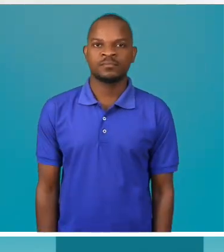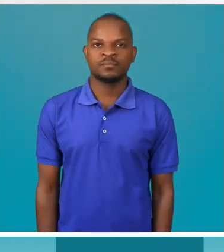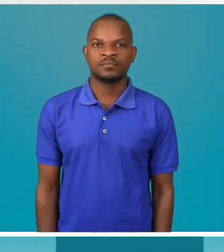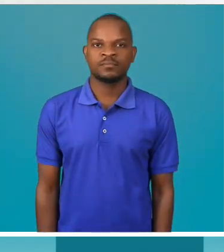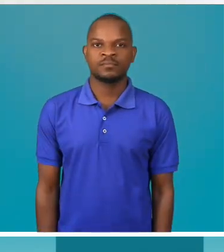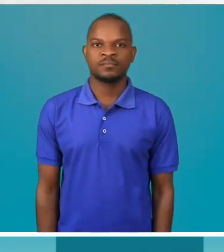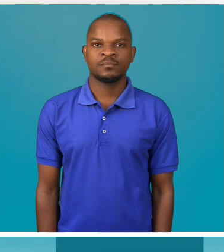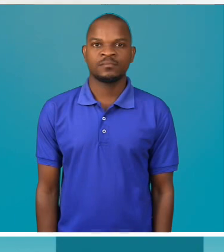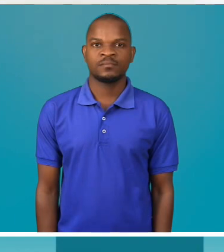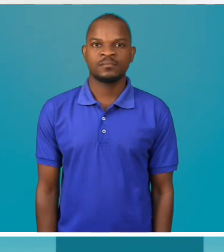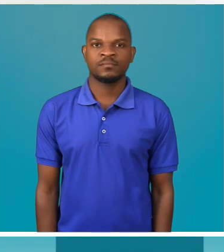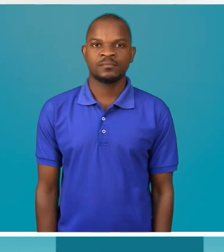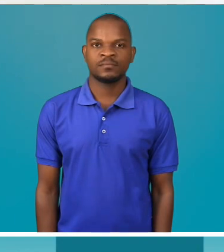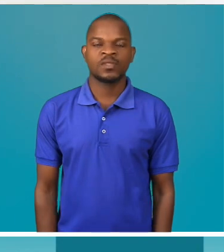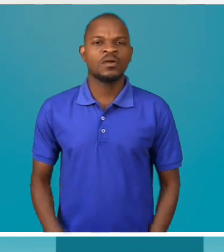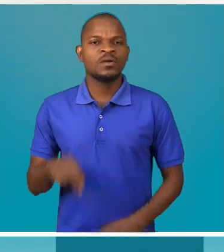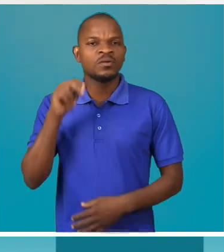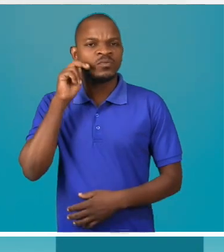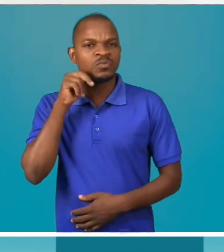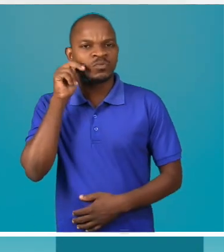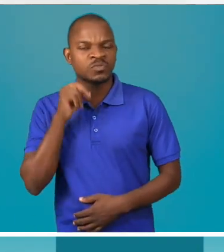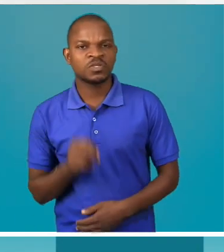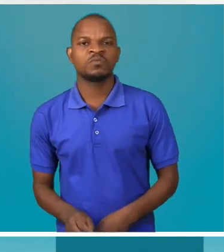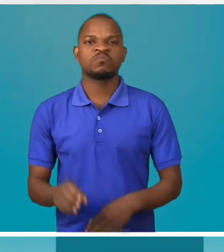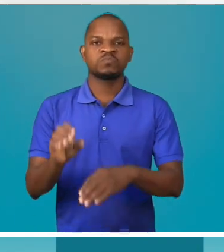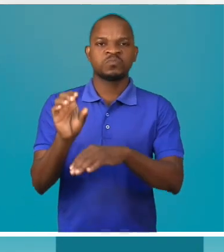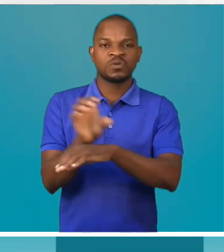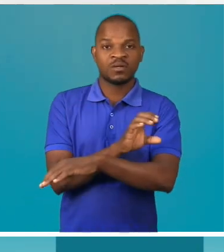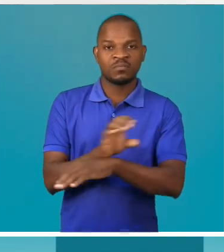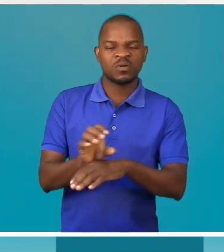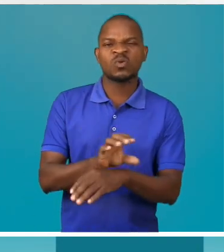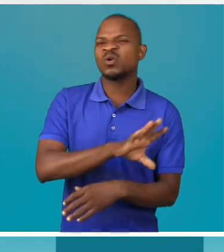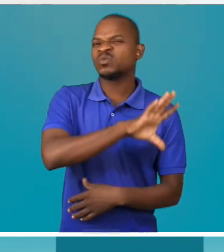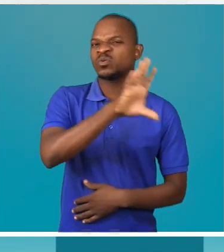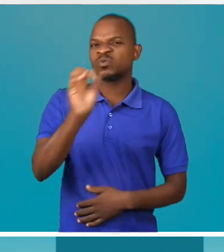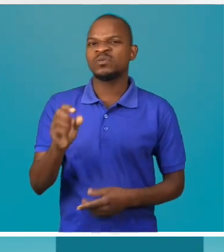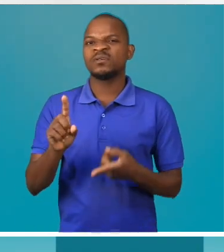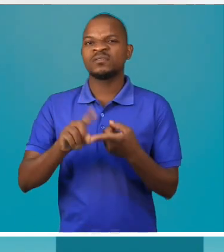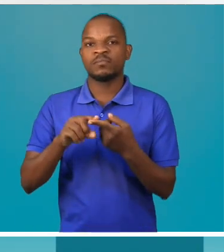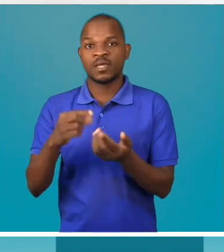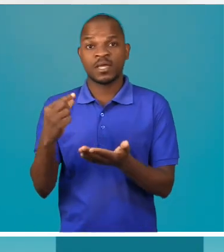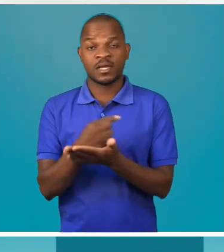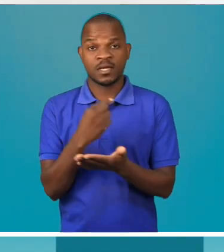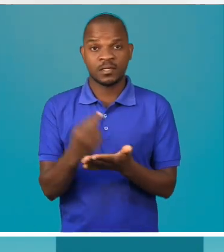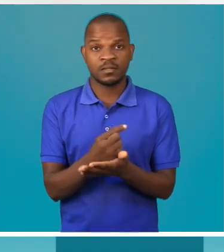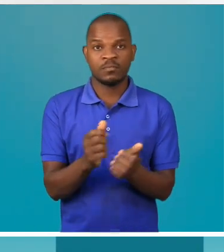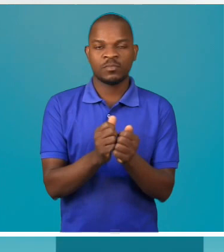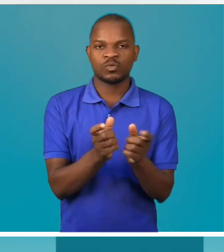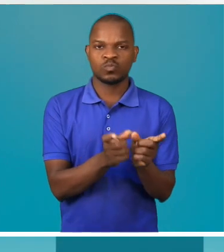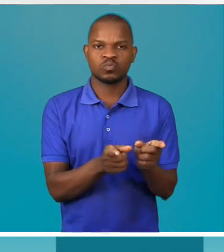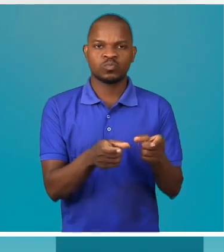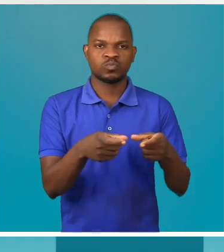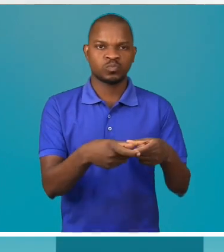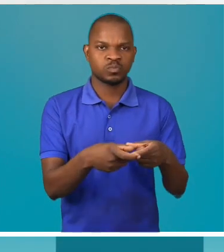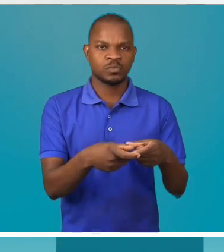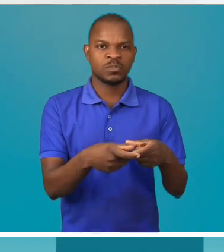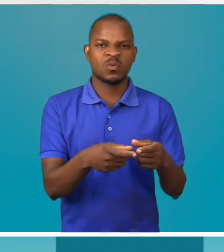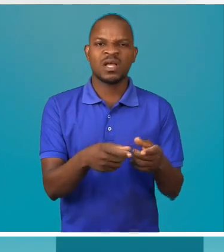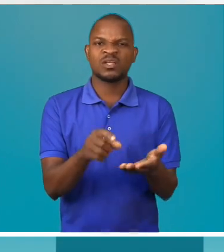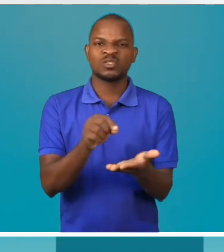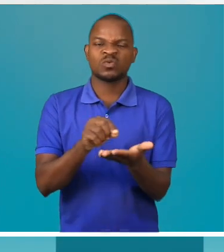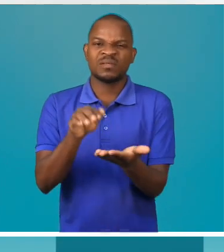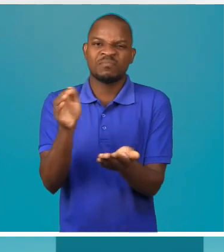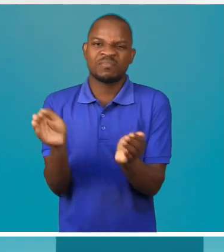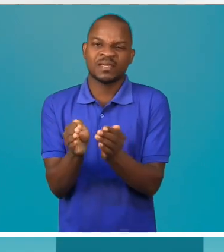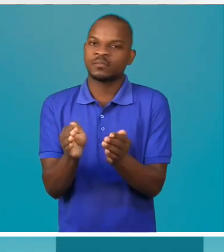Nigéria, Camarões, todos, o Gana, todos têm academias. Quando eu falo academia, não é escolinhas de futebol. São academias com jogadores que possam